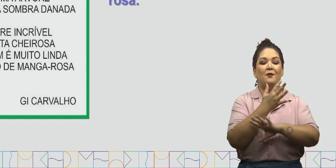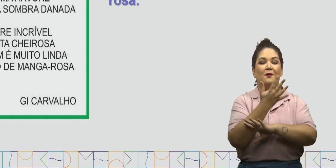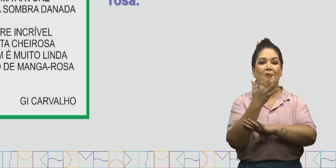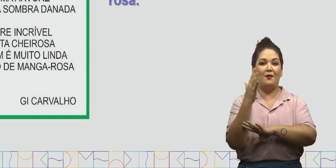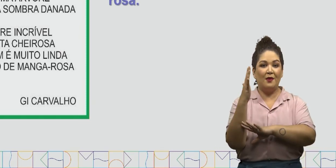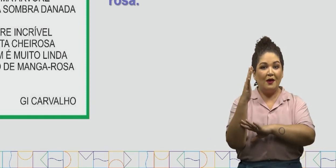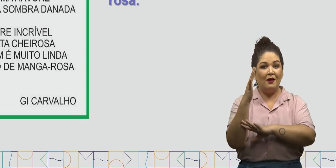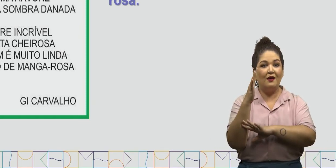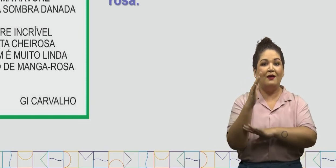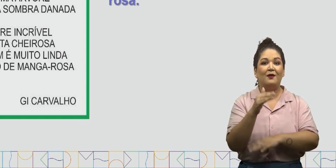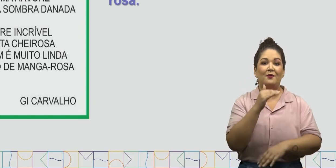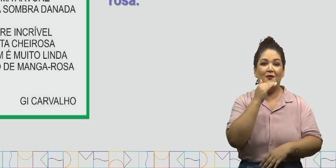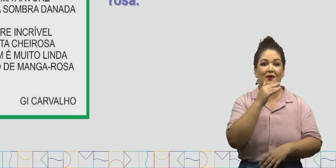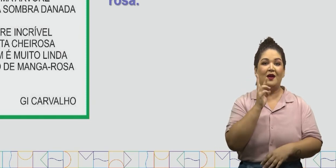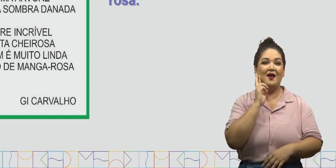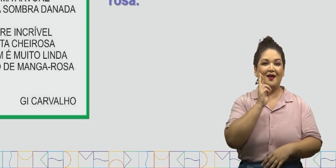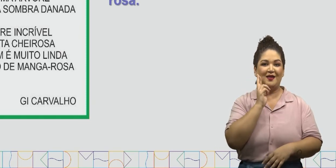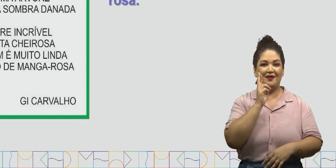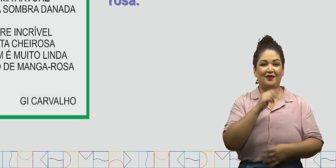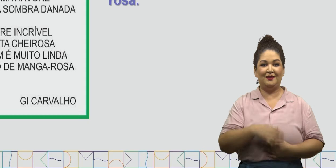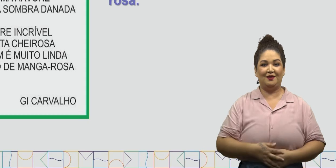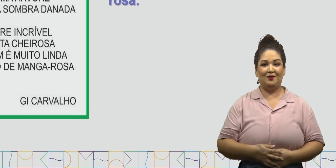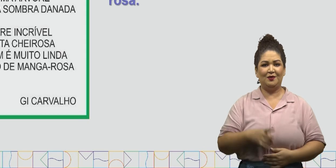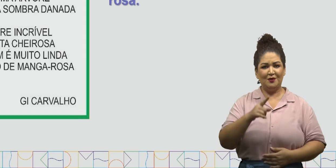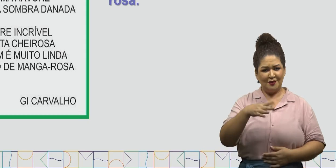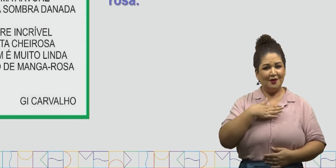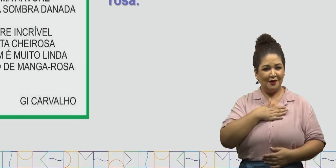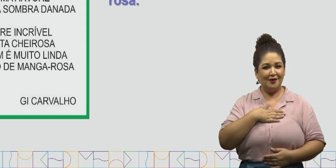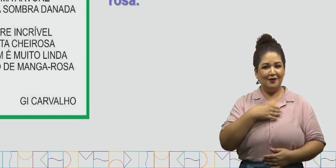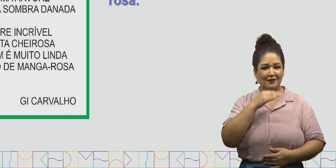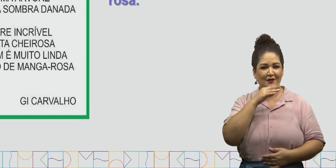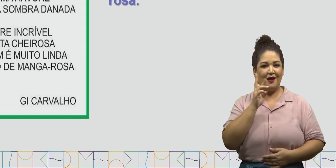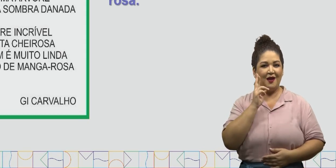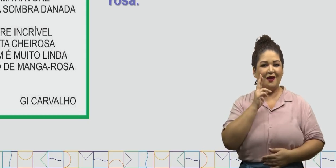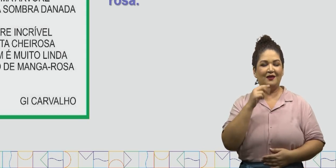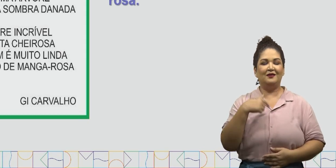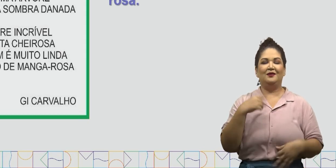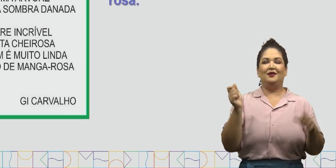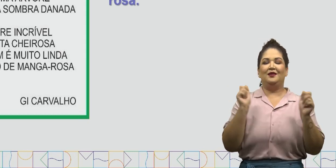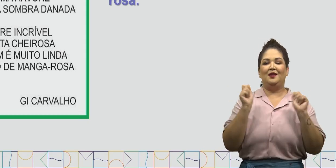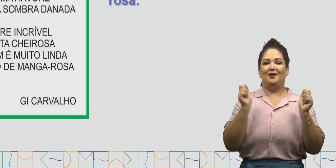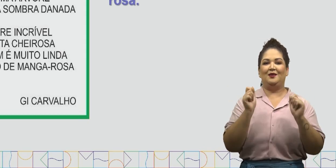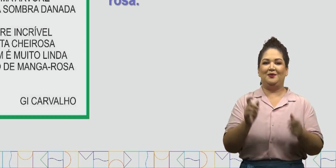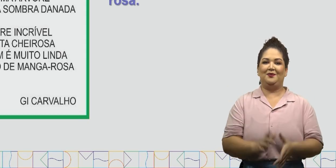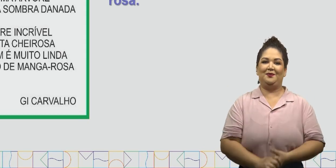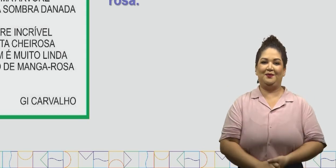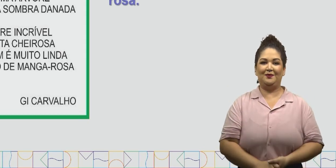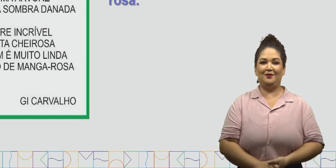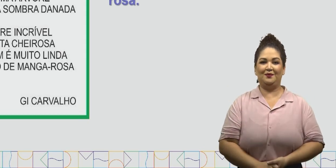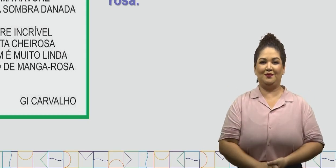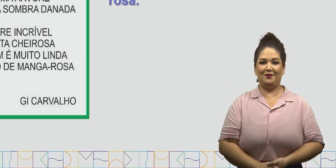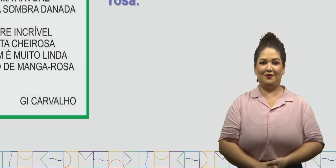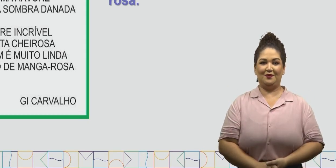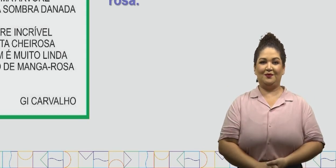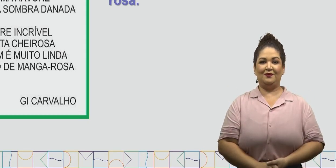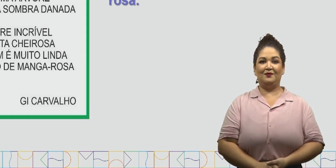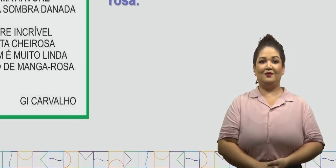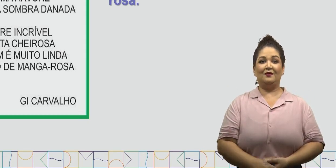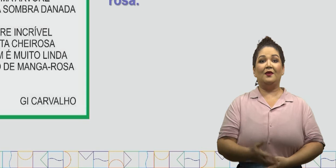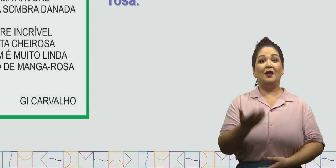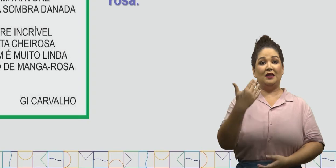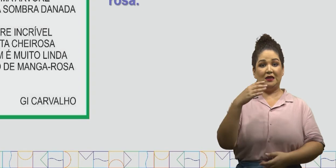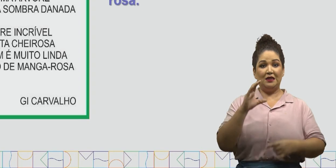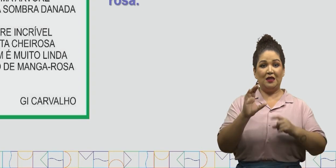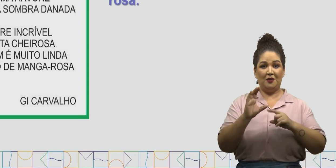de manga rosa. Você gosta de manga rosa? Eu adoro! Vamos agora